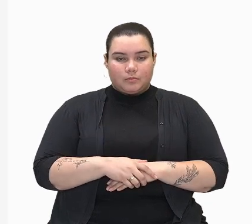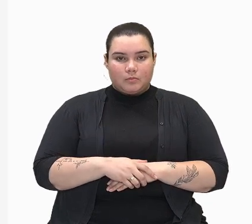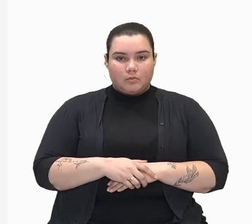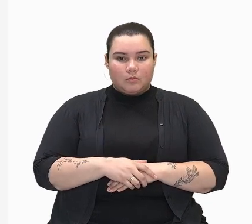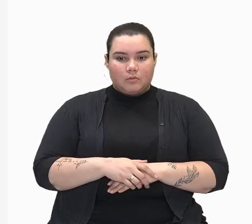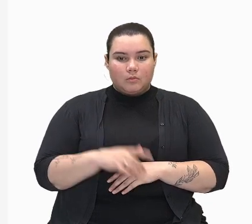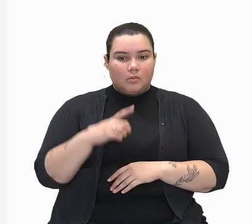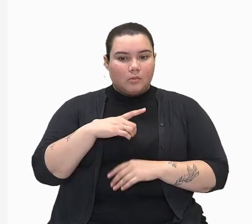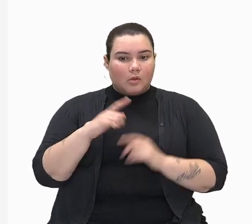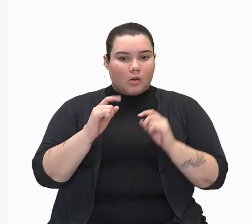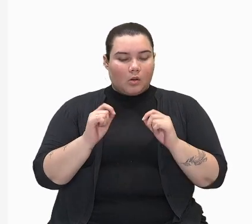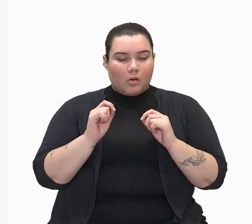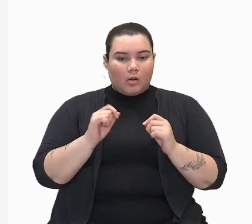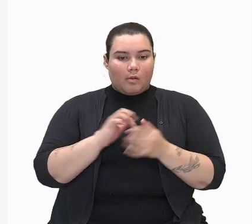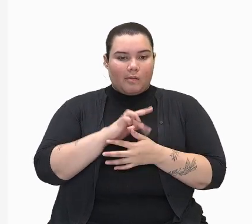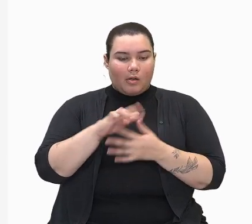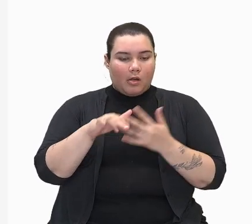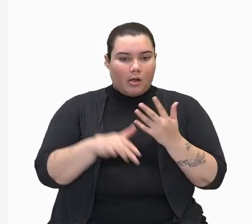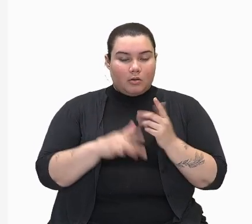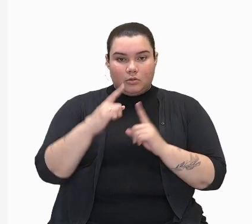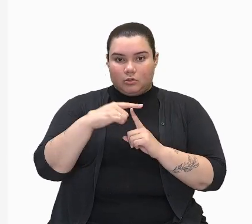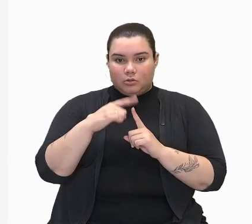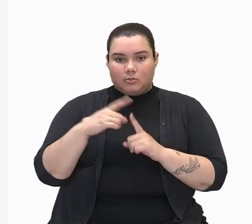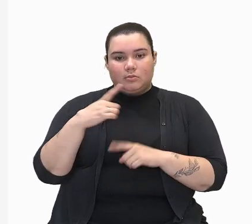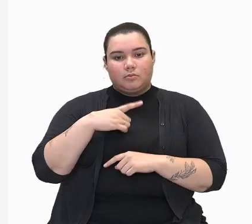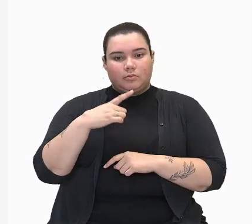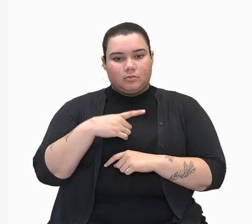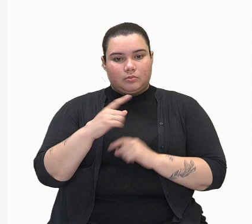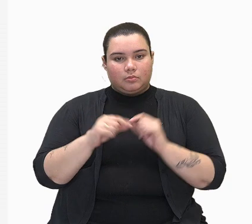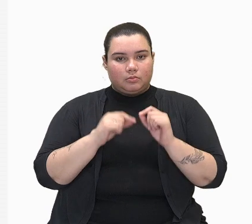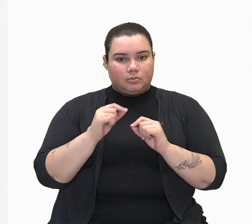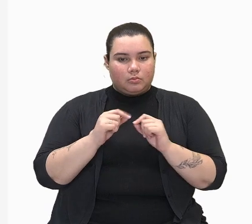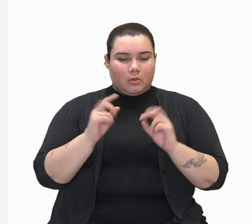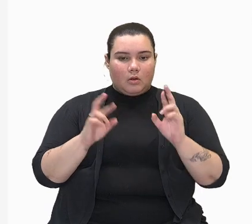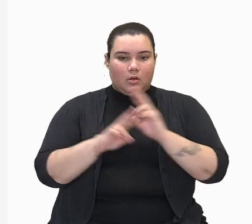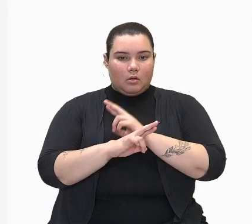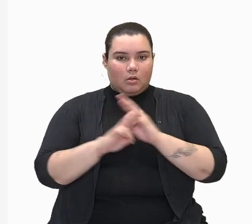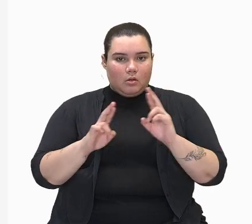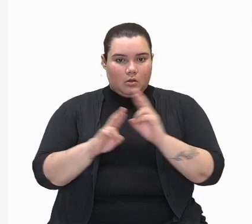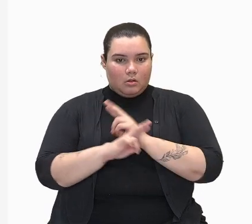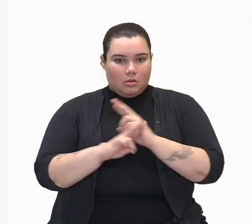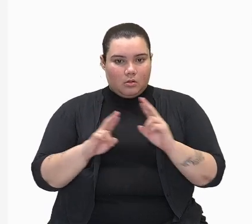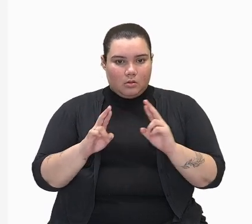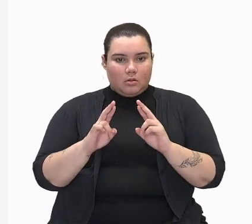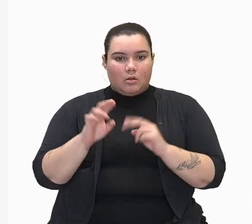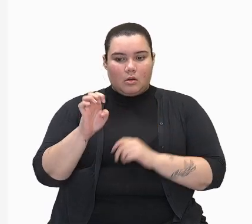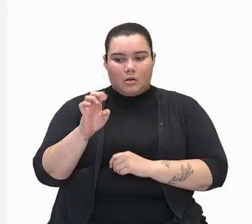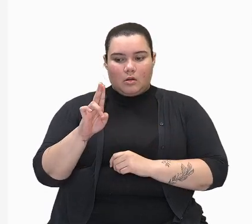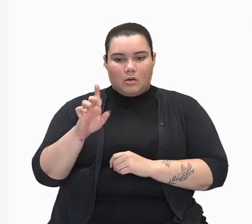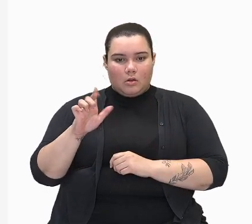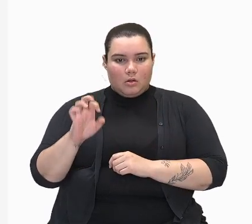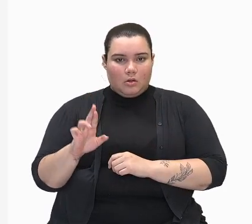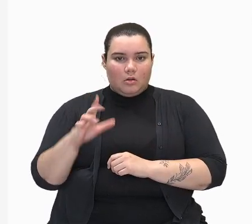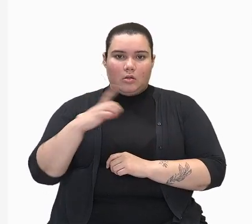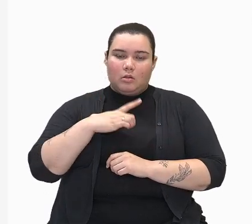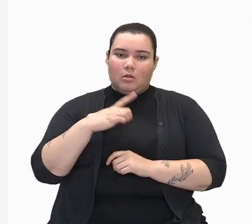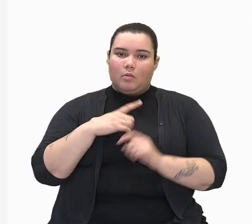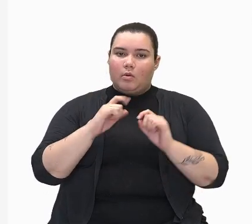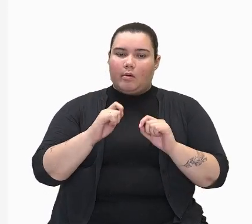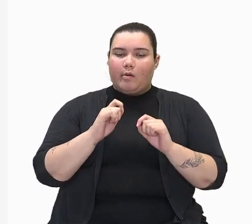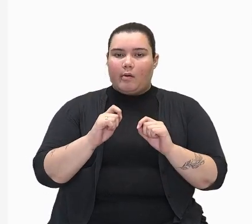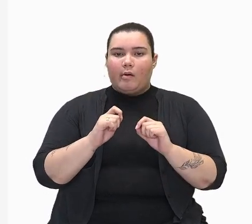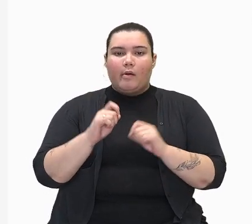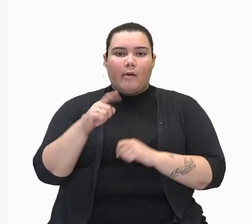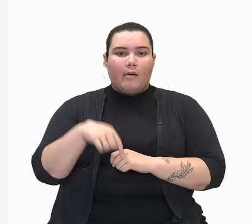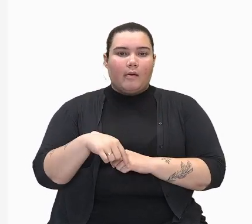vários sólidos geométricos, né, nós temos, então, a relação de Euler, né, que nos garante aí